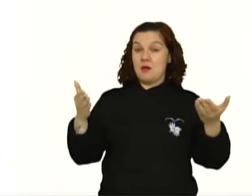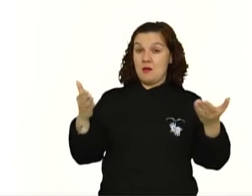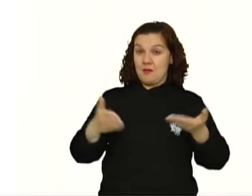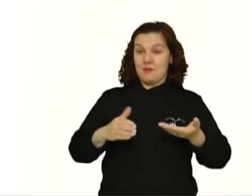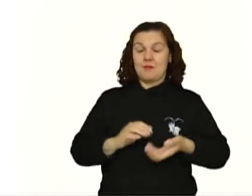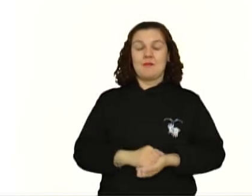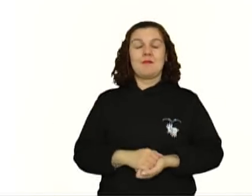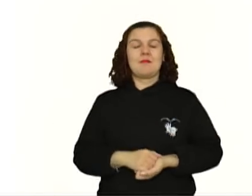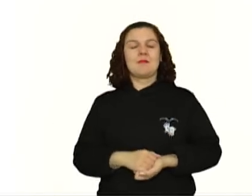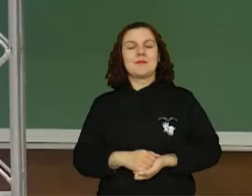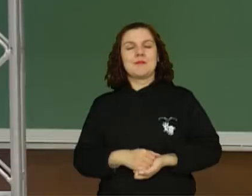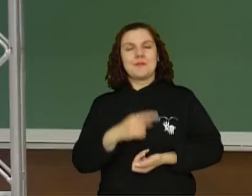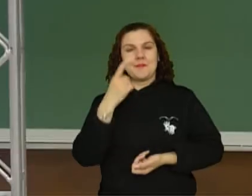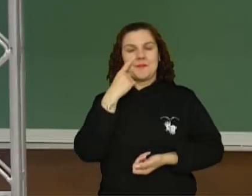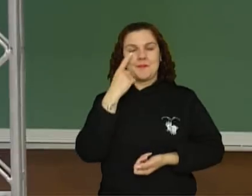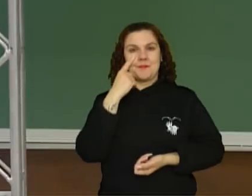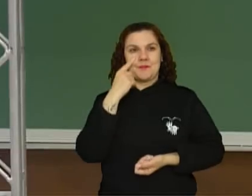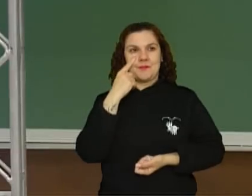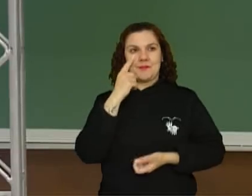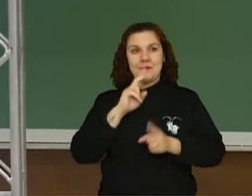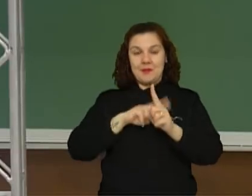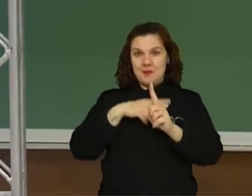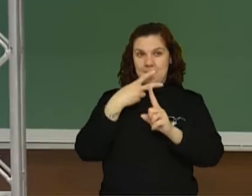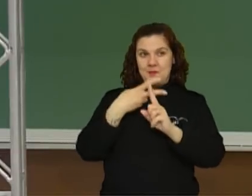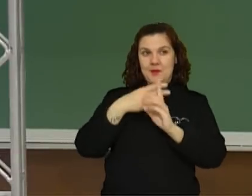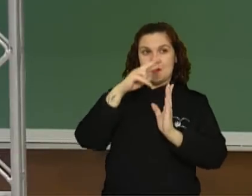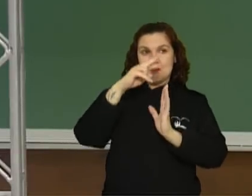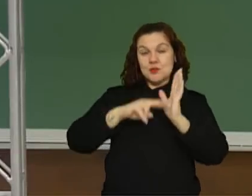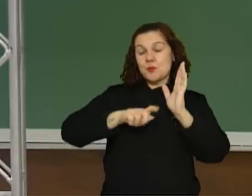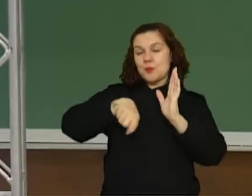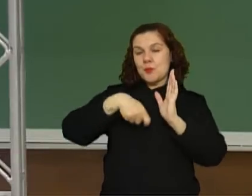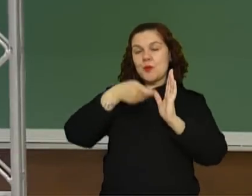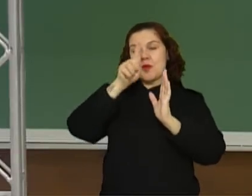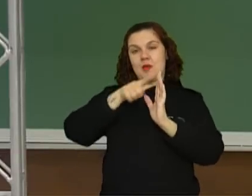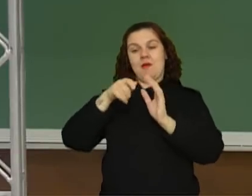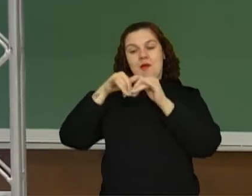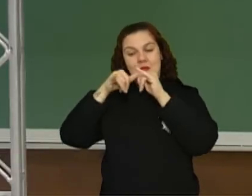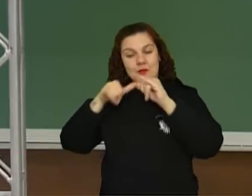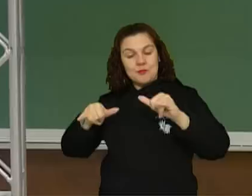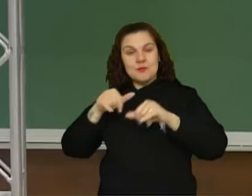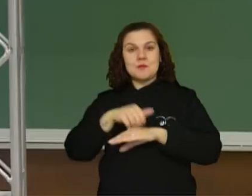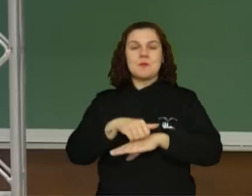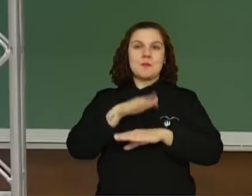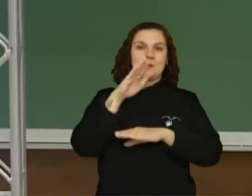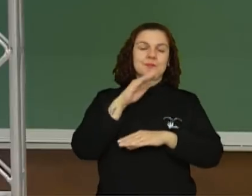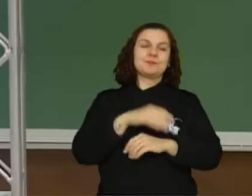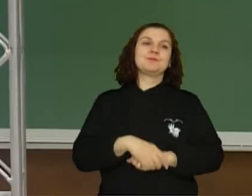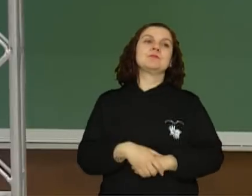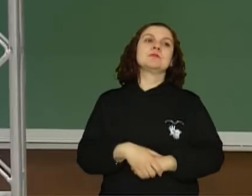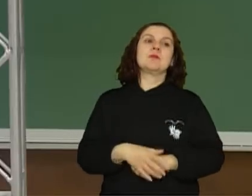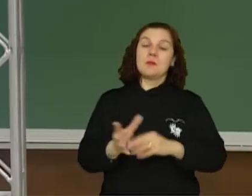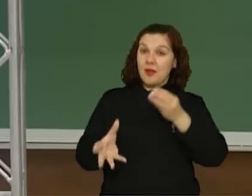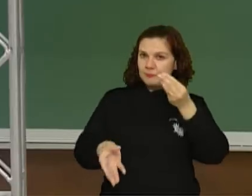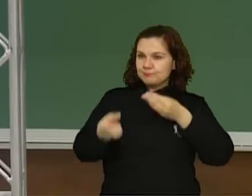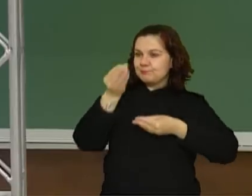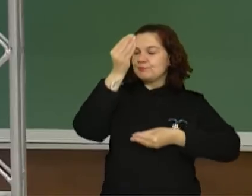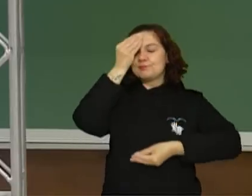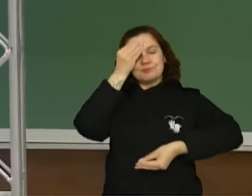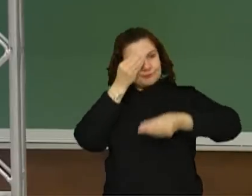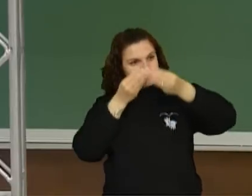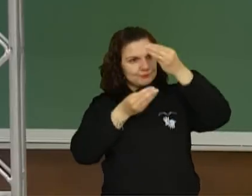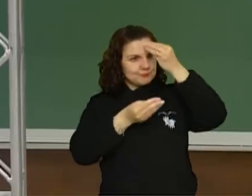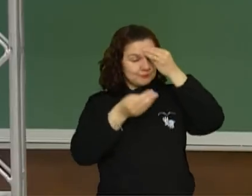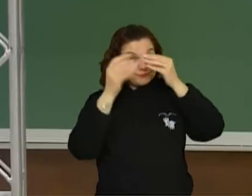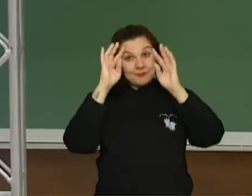Então veja, mais um pouquinho a gente leu sobre notícias, mais um dadozinho ali, tá bem, clarozinho ali